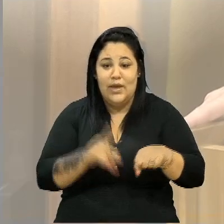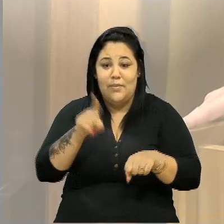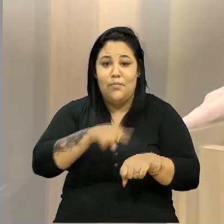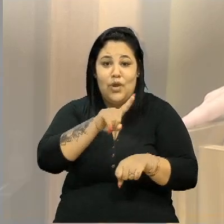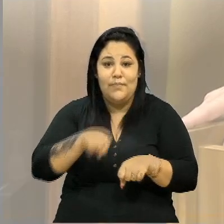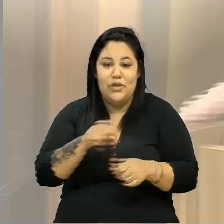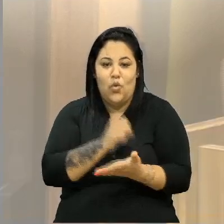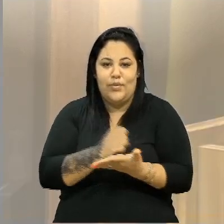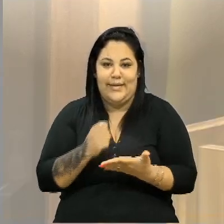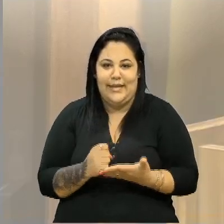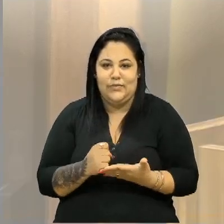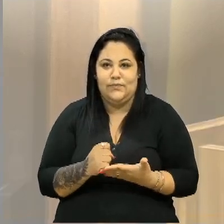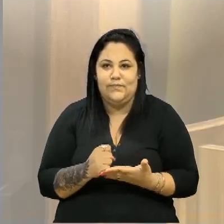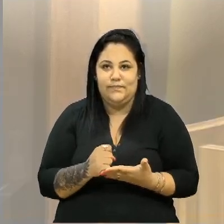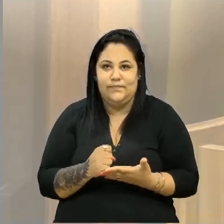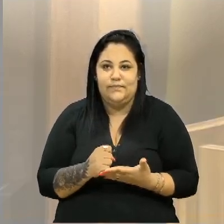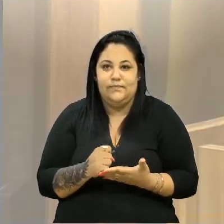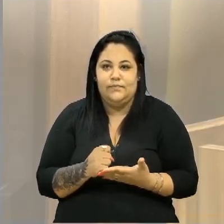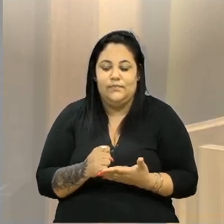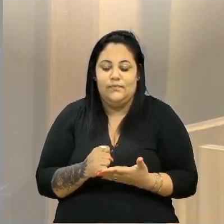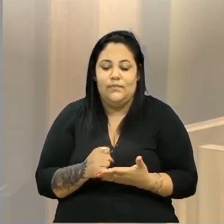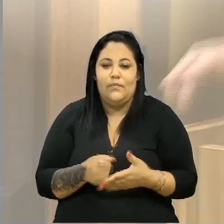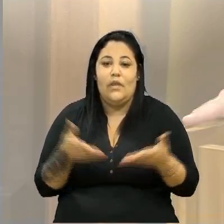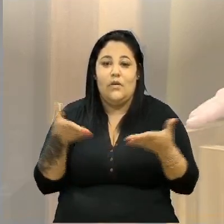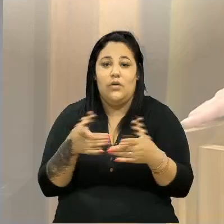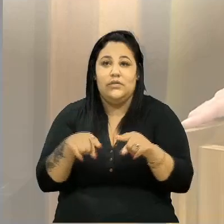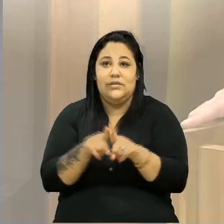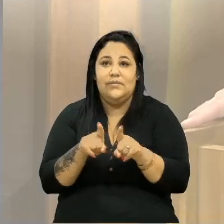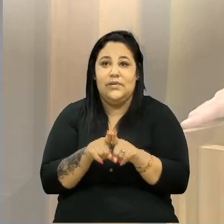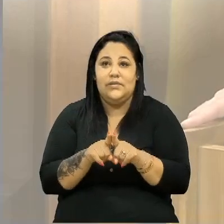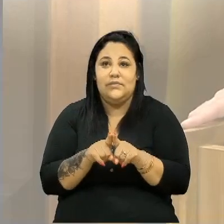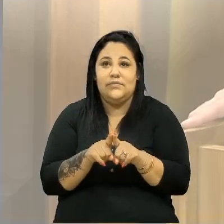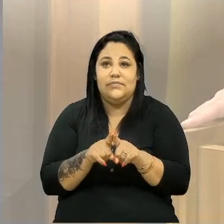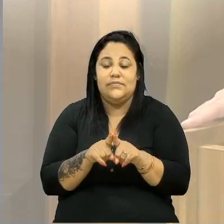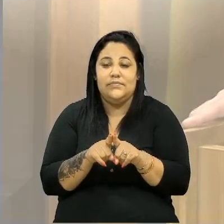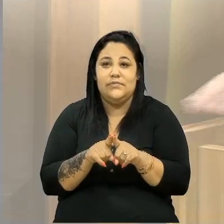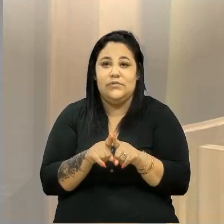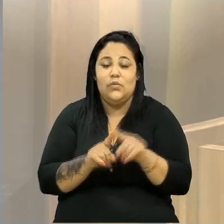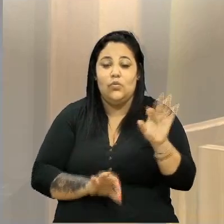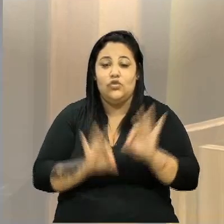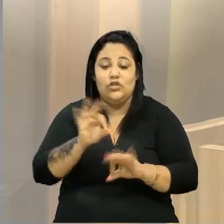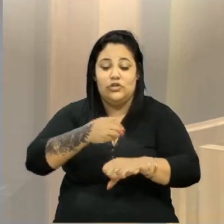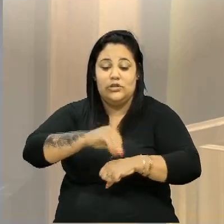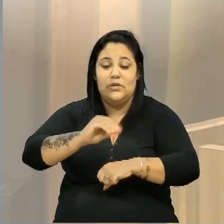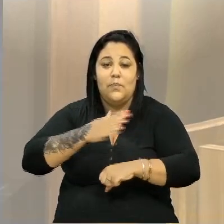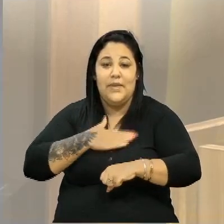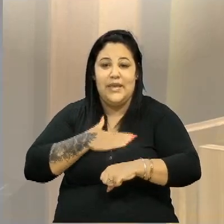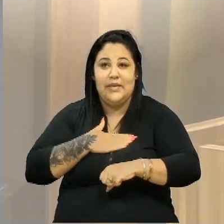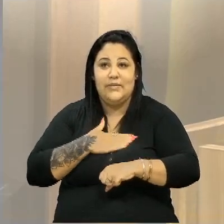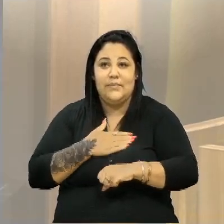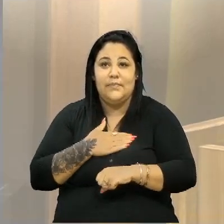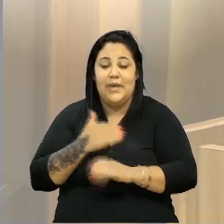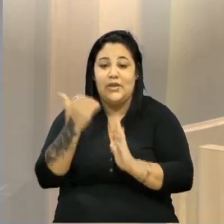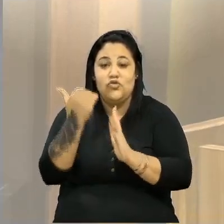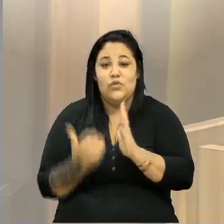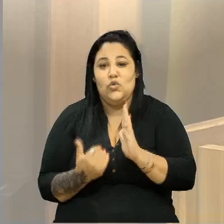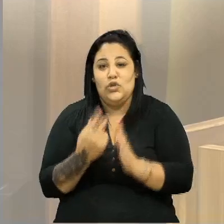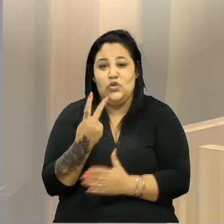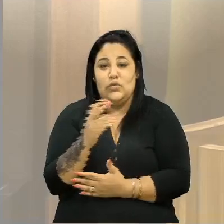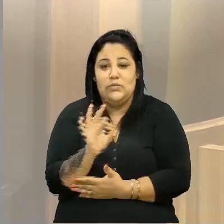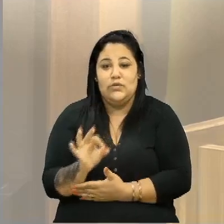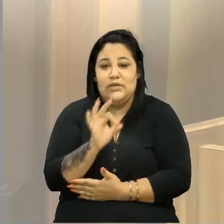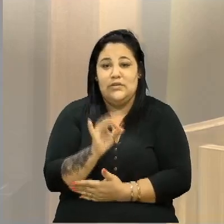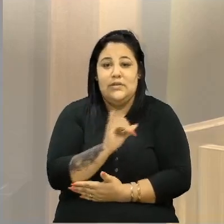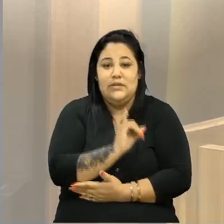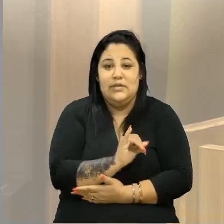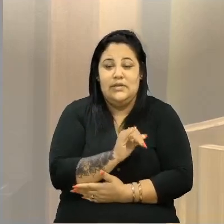Público. E para baixar também um projeto, uma indicação minha que foi feita, que foi para baixar para 2% o